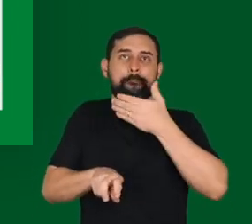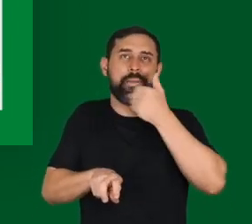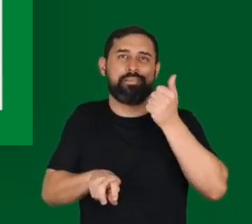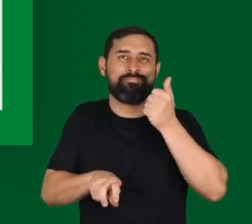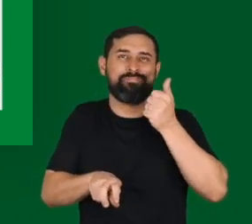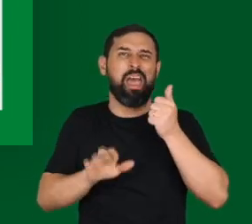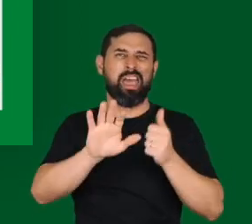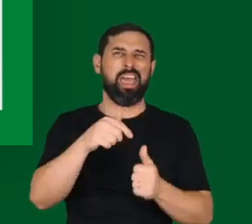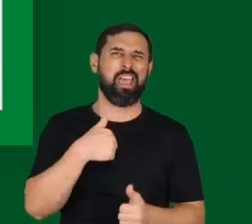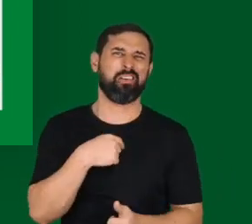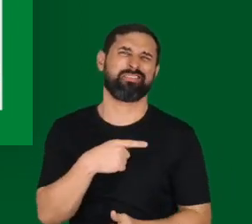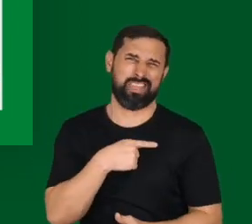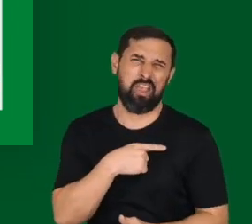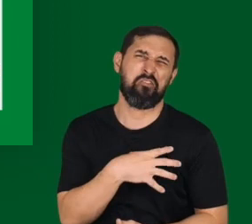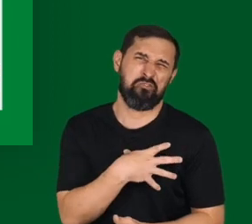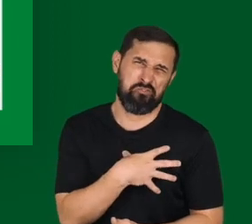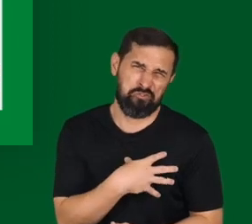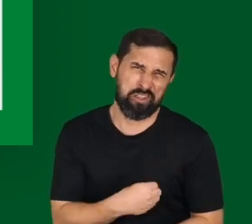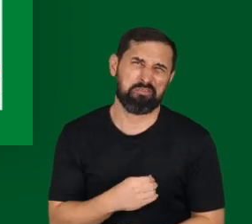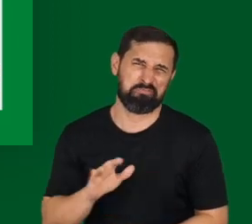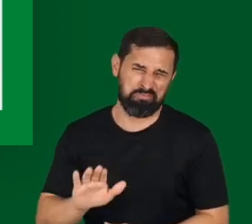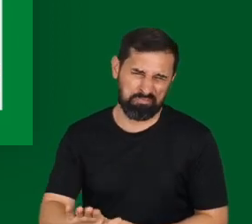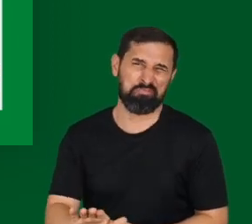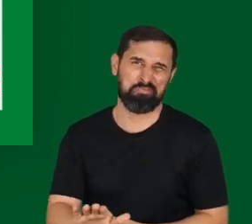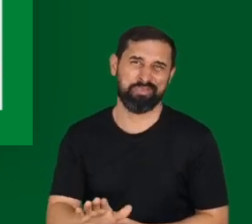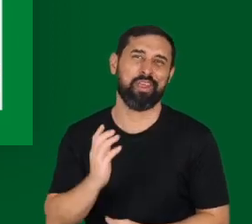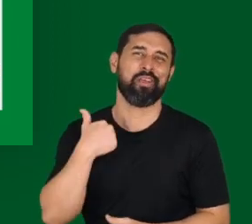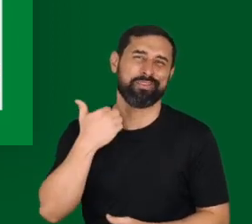né? E aí a gente tem que evitar